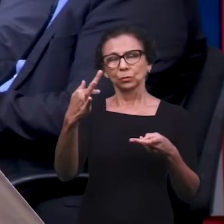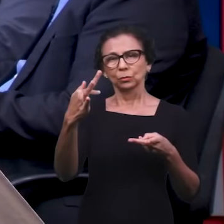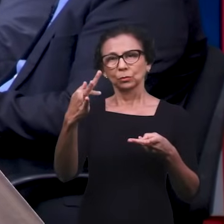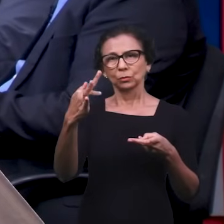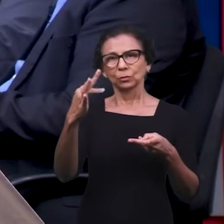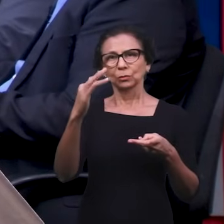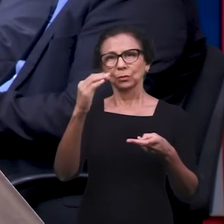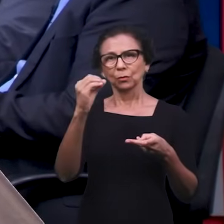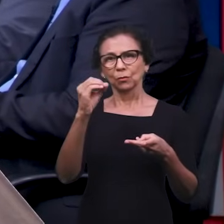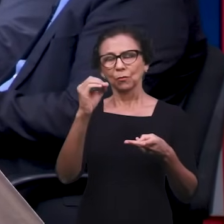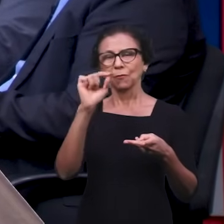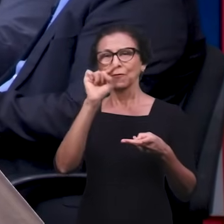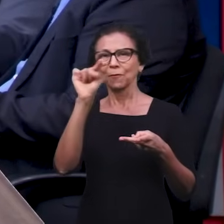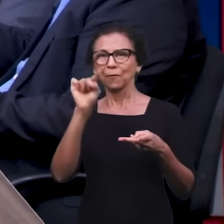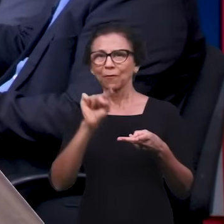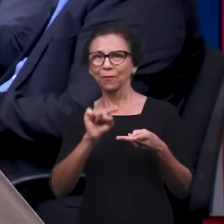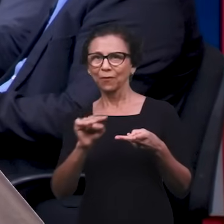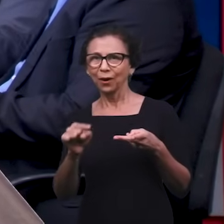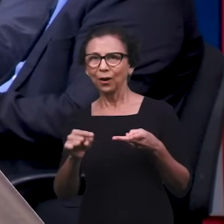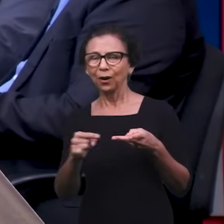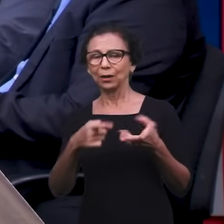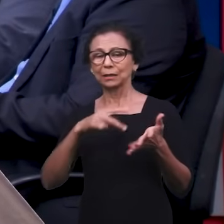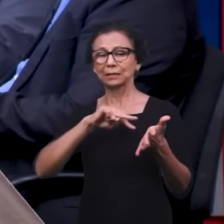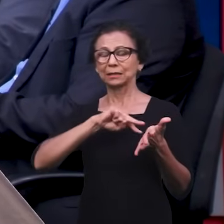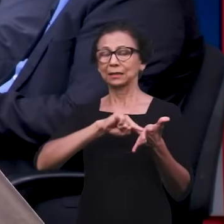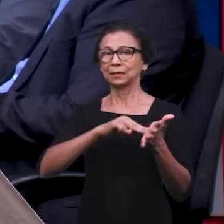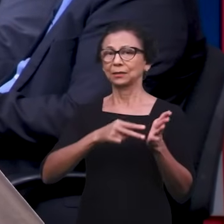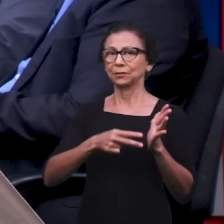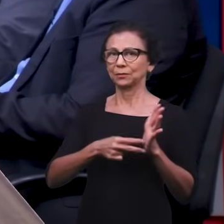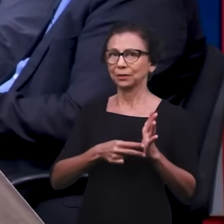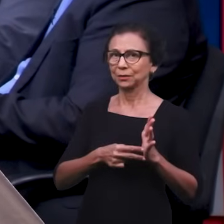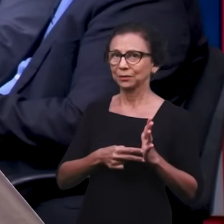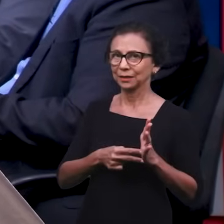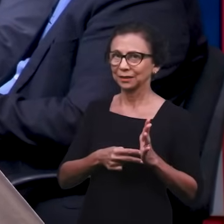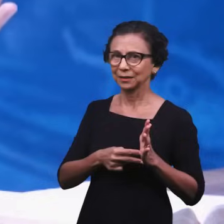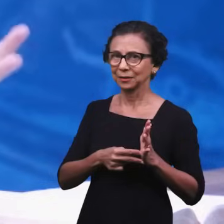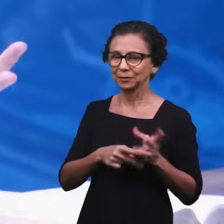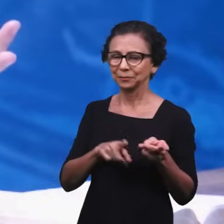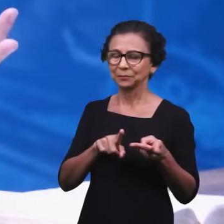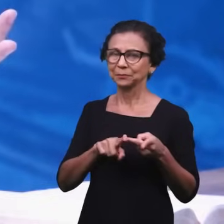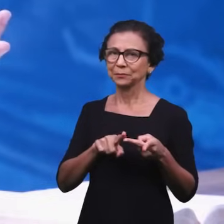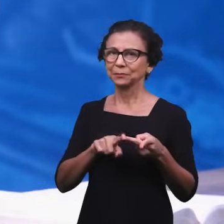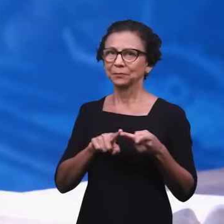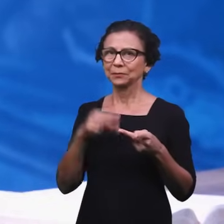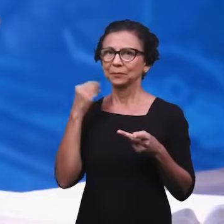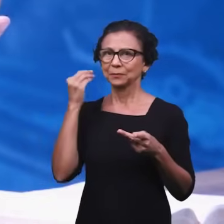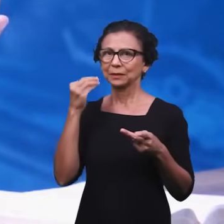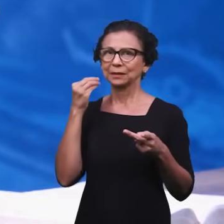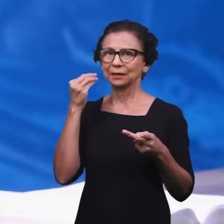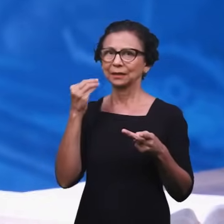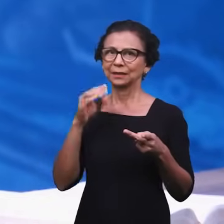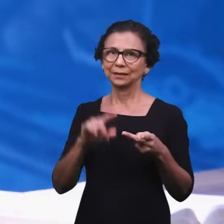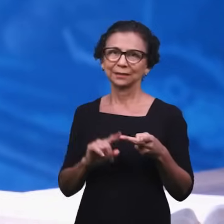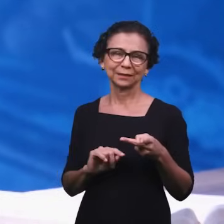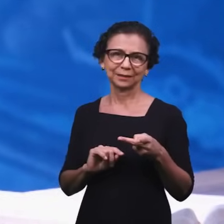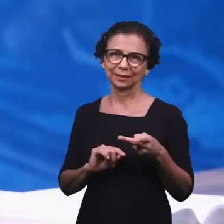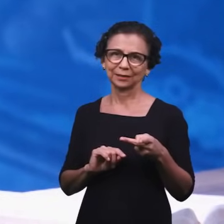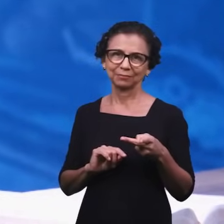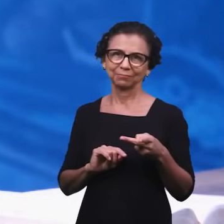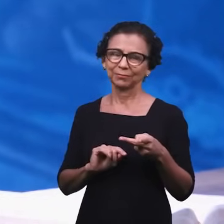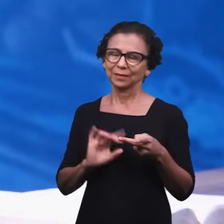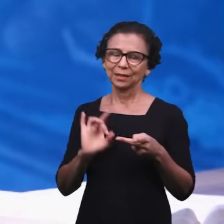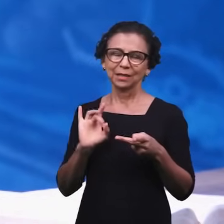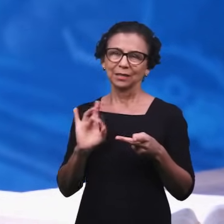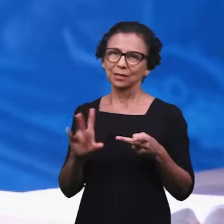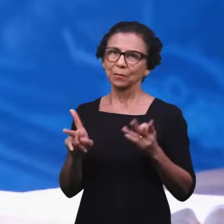de João, das cartas. Se andarmos na luz, né, como na luz ele está. Essa experiência é só por meio da